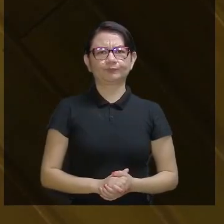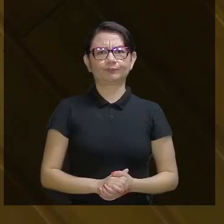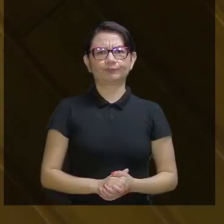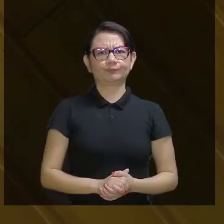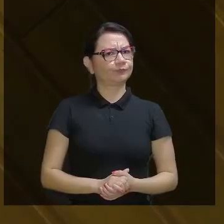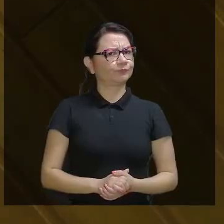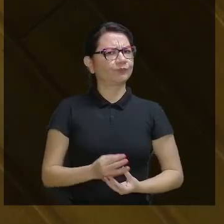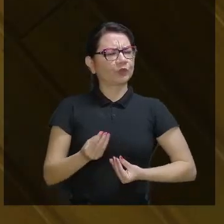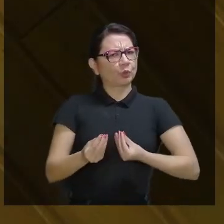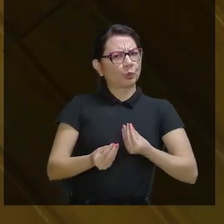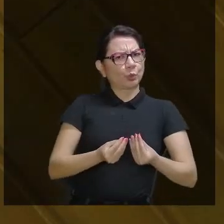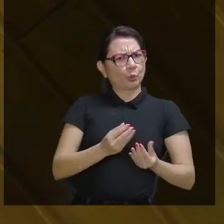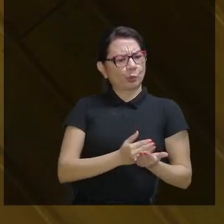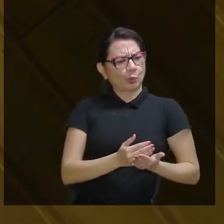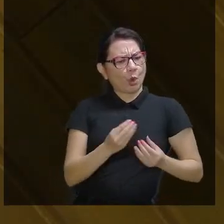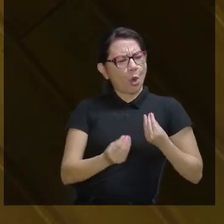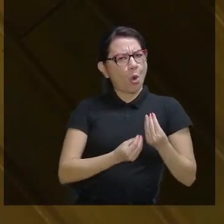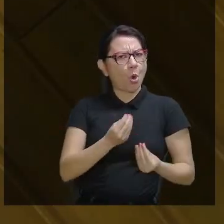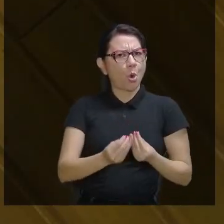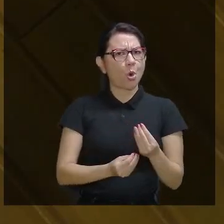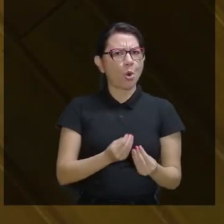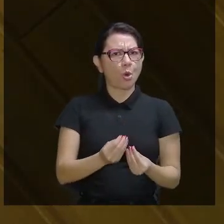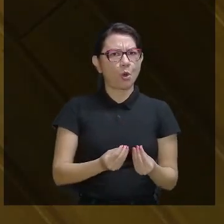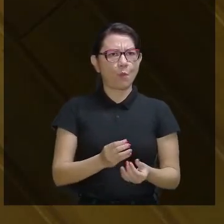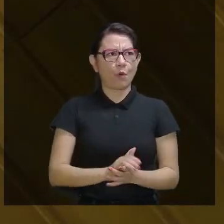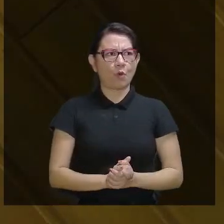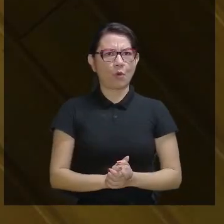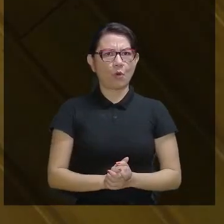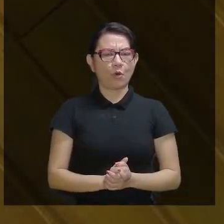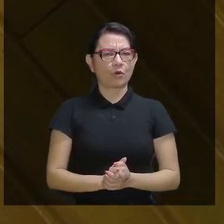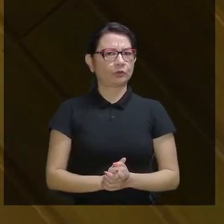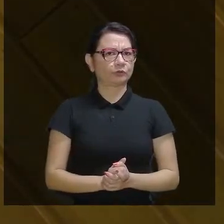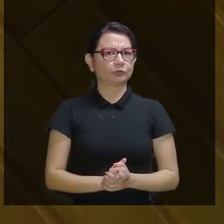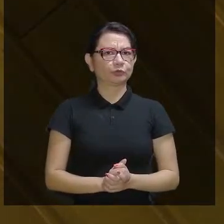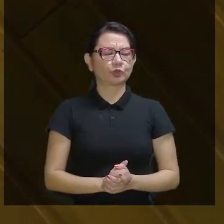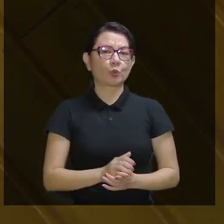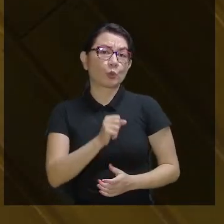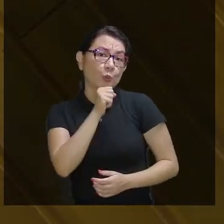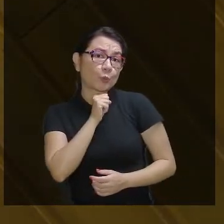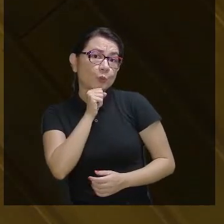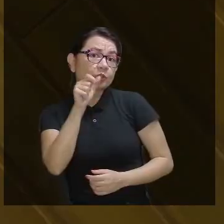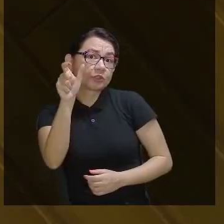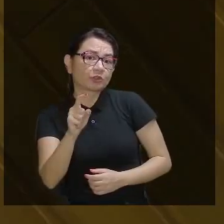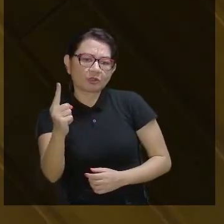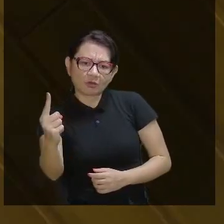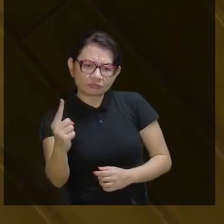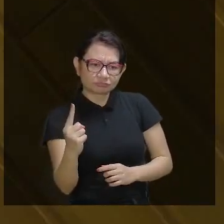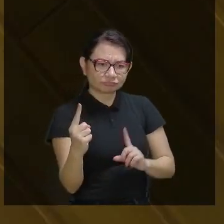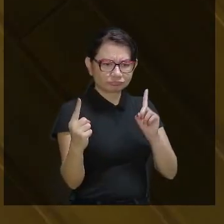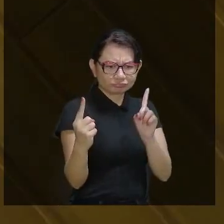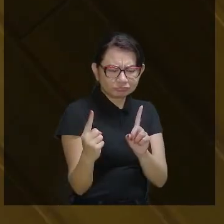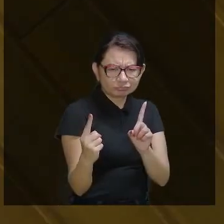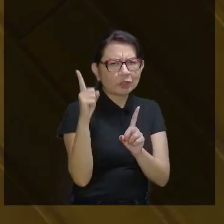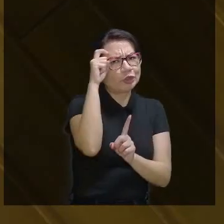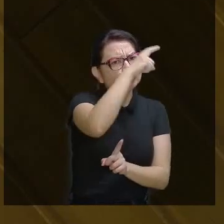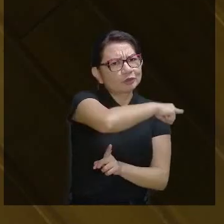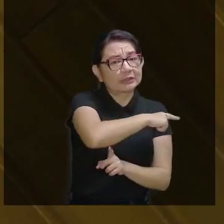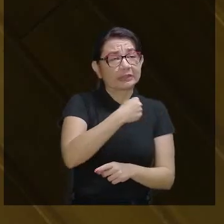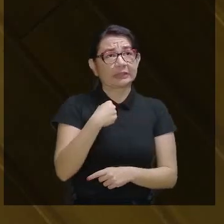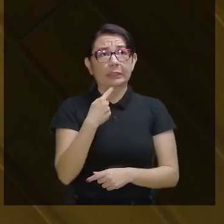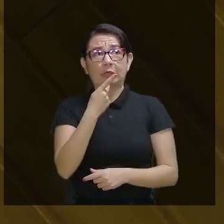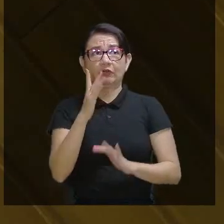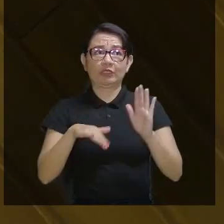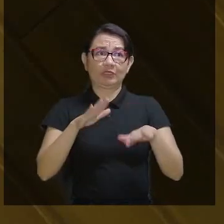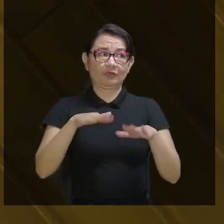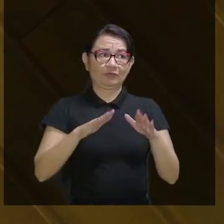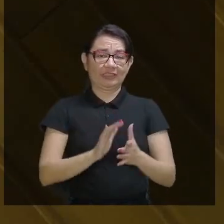de como as pessoas vão receber Permanece o foco na senhora Ângela. essa pessoa que tem mais dificuldade, porque eu costumo